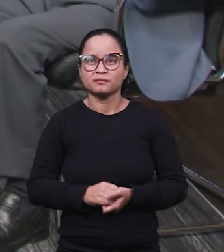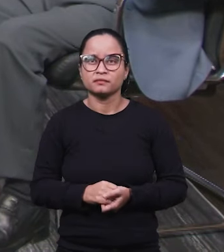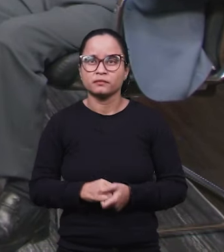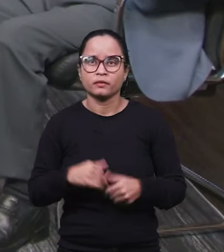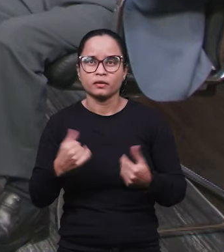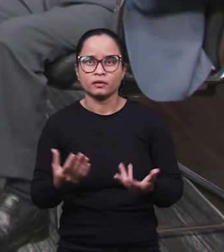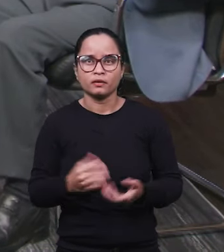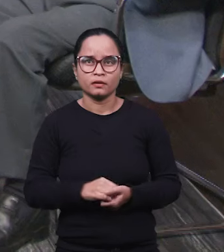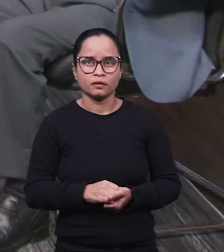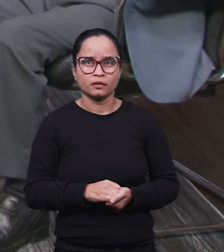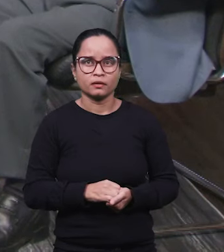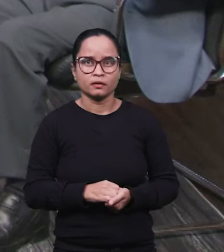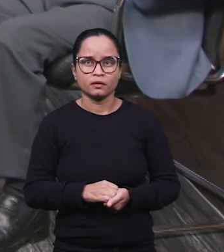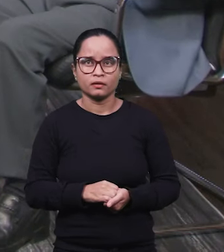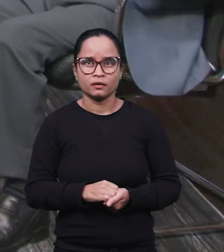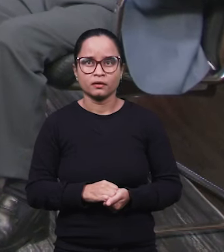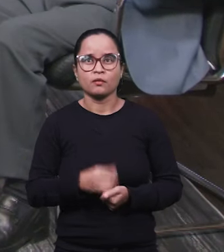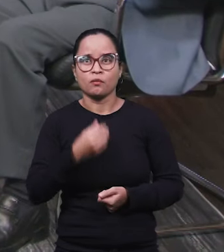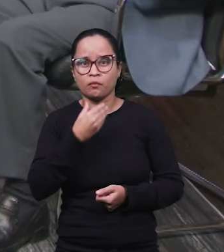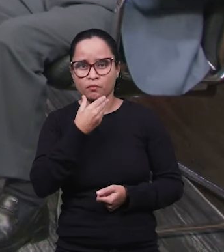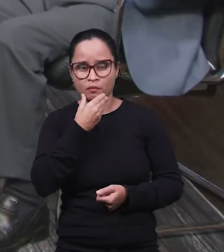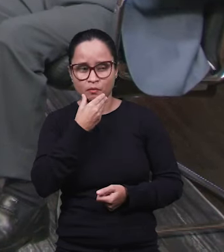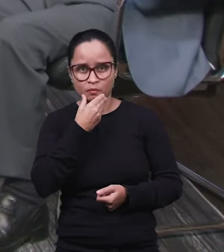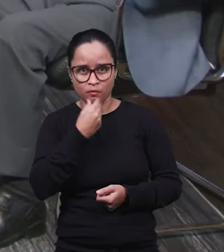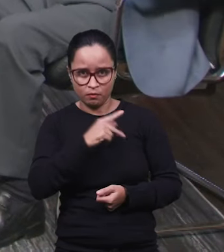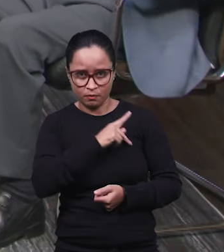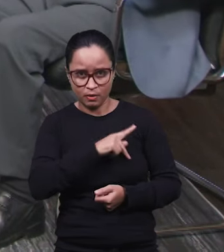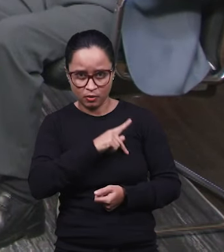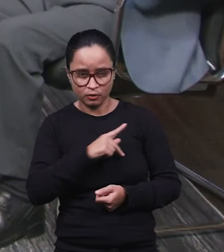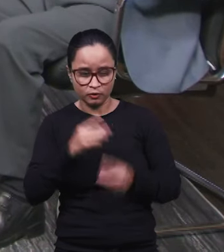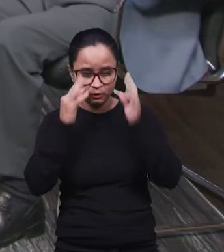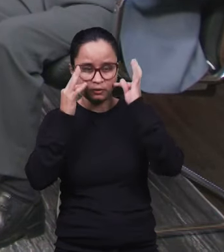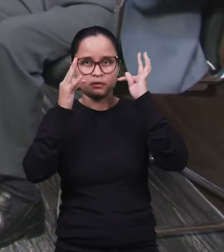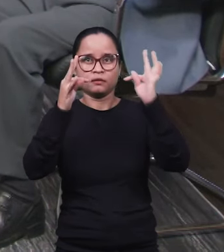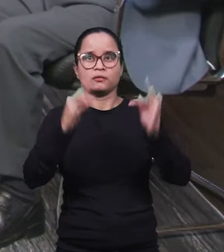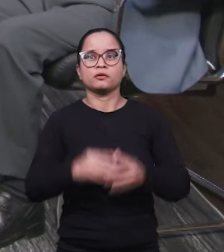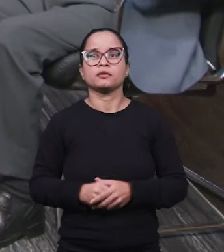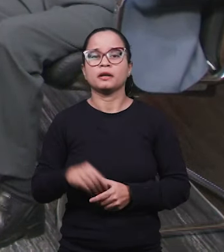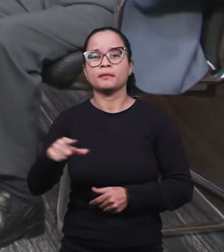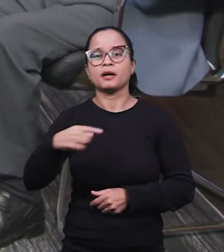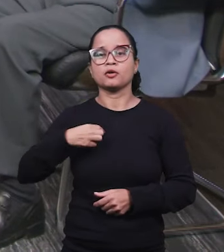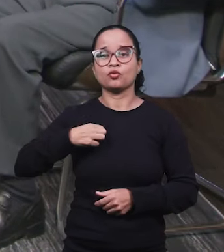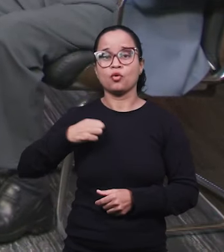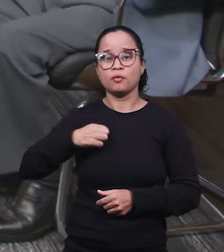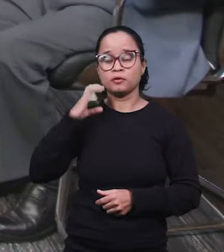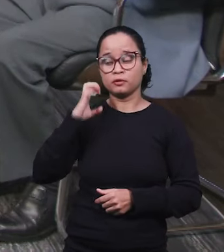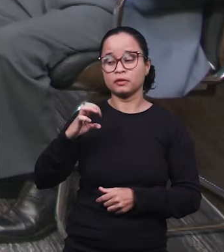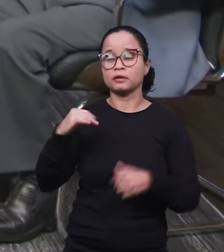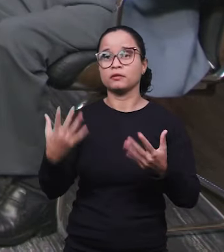Paulo deve ter sido o algoz, que é o mesmo da testemunha. E ele guardou as roupas. Por isso ele diz assim, quando